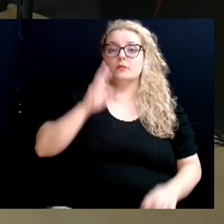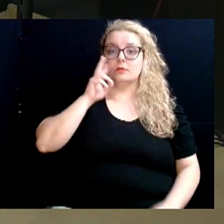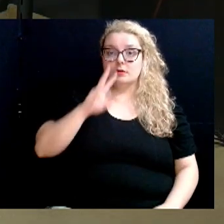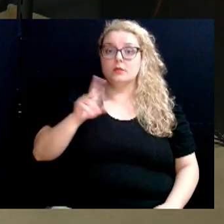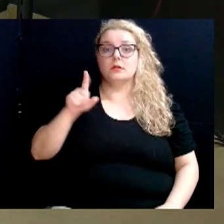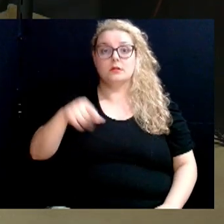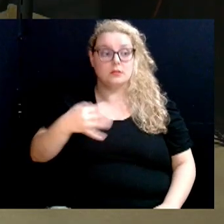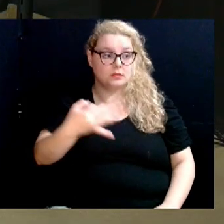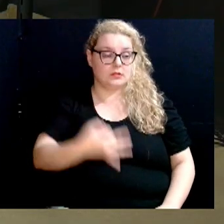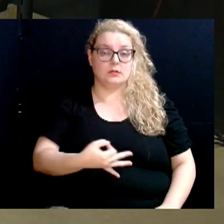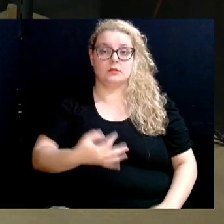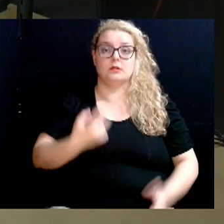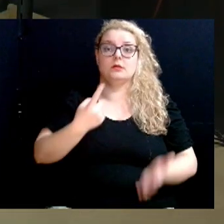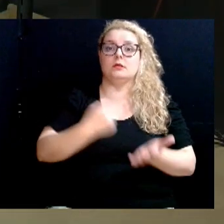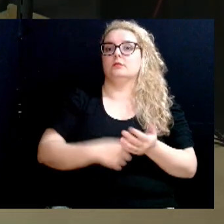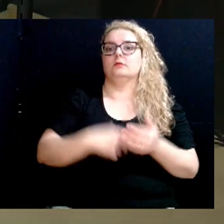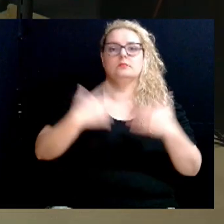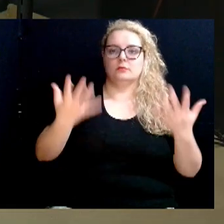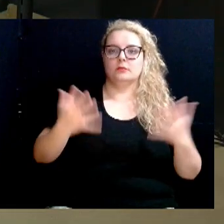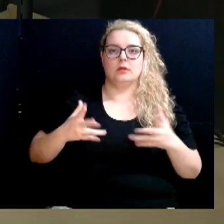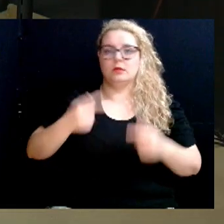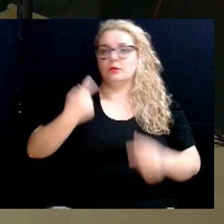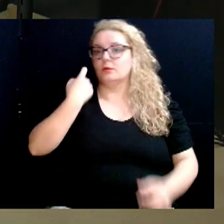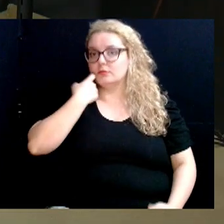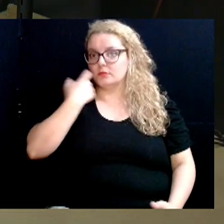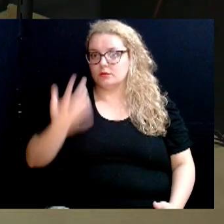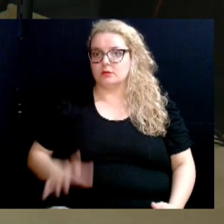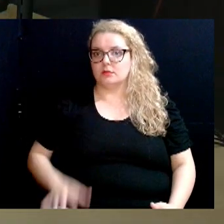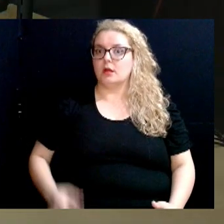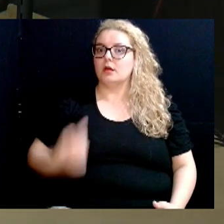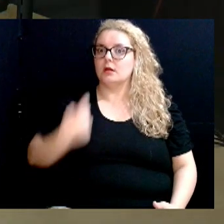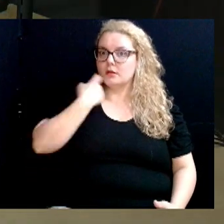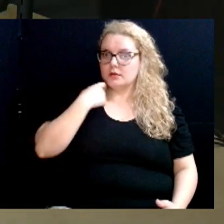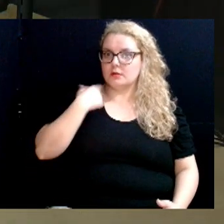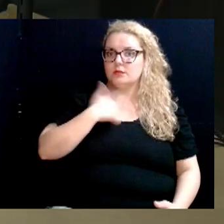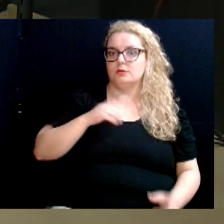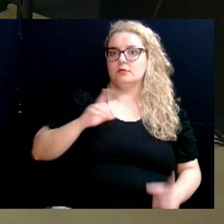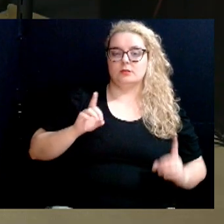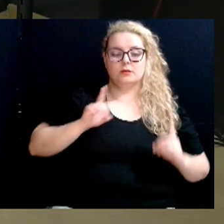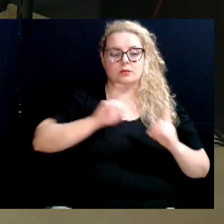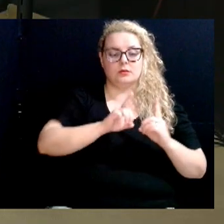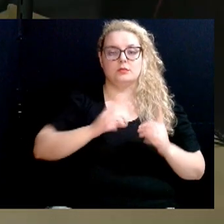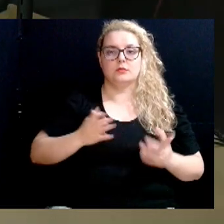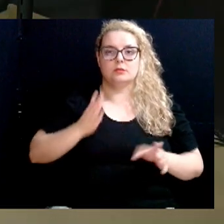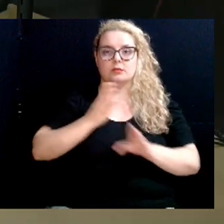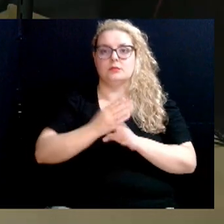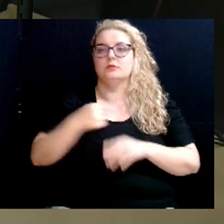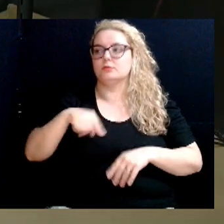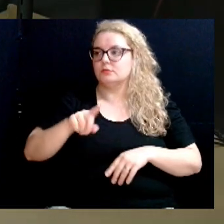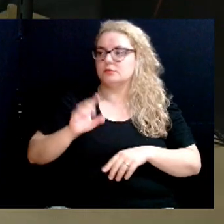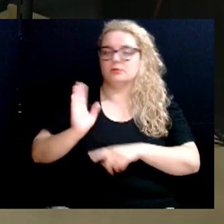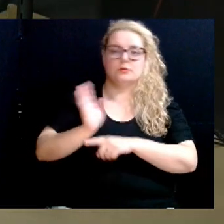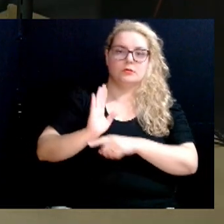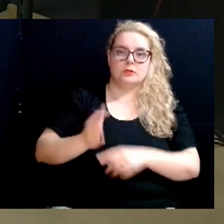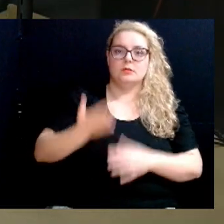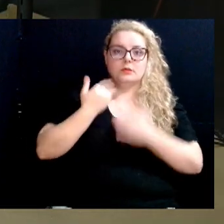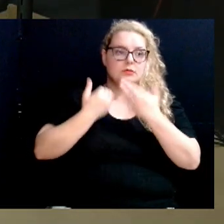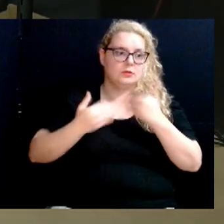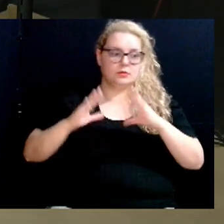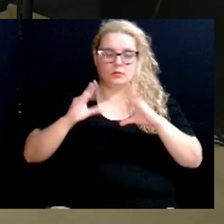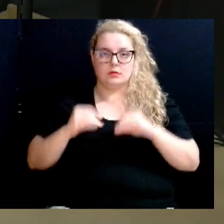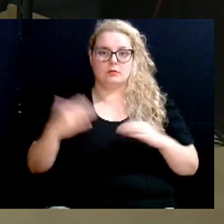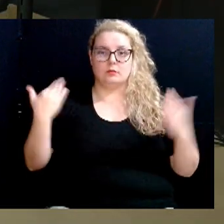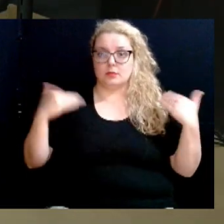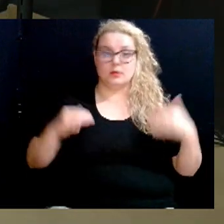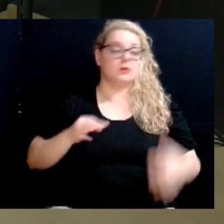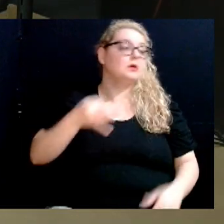agendar que seja toda sexta-feira. Sexta-feira vai ser o dia da gente se ver, da gente ir no cinema, da gente jantar, da gente passear. Exato.